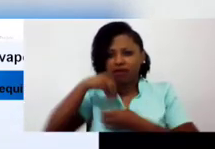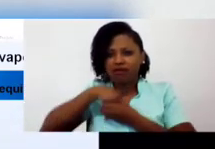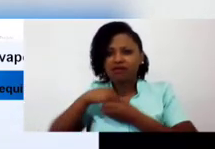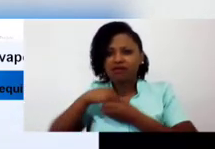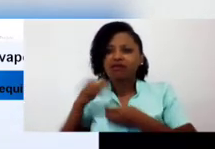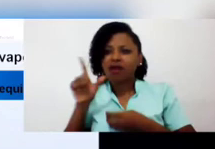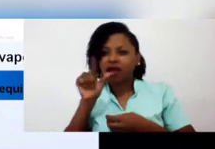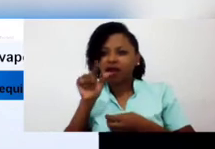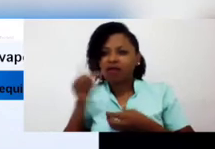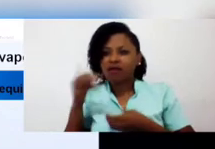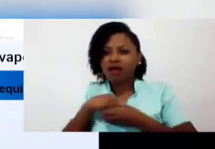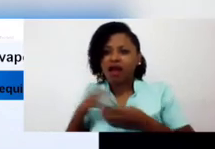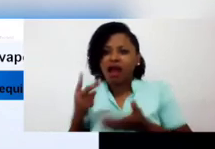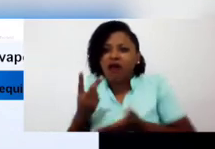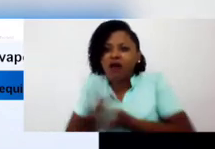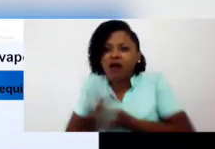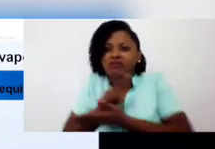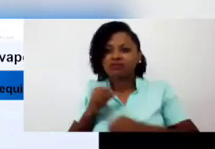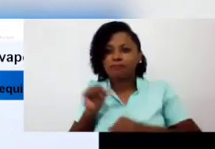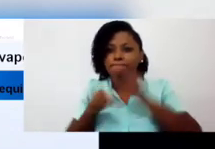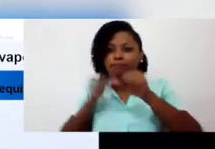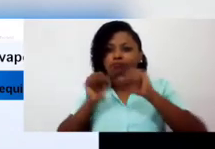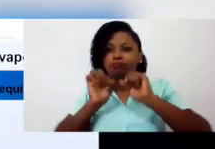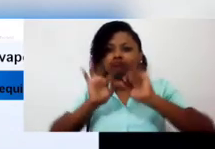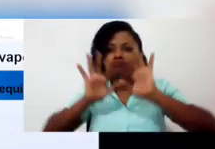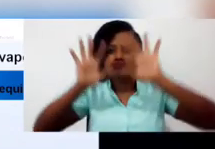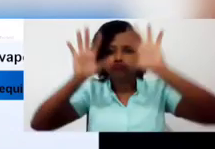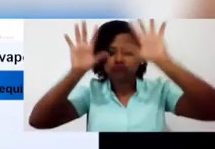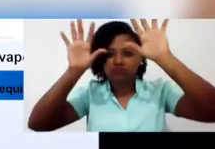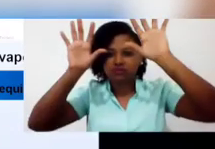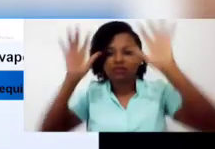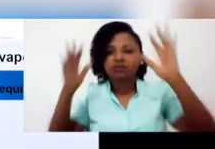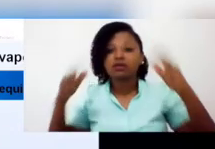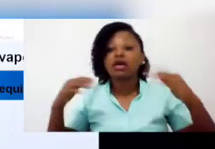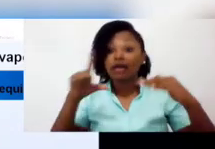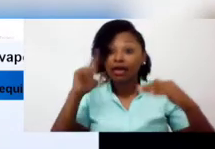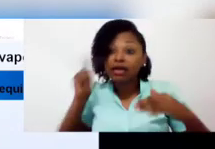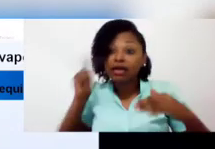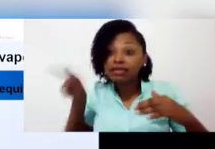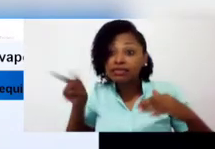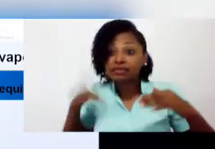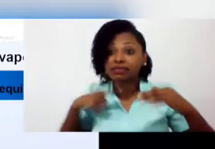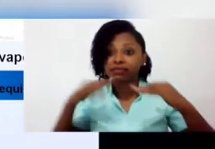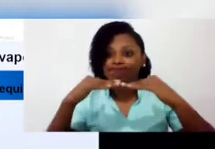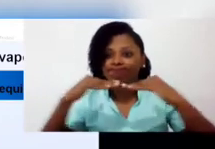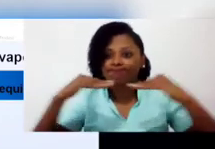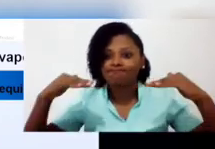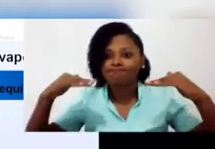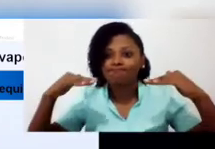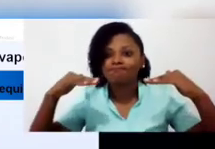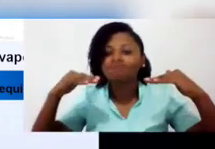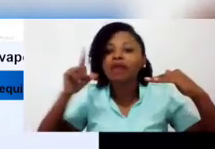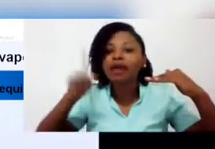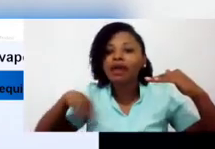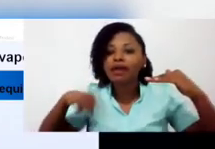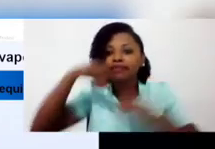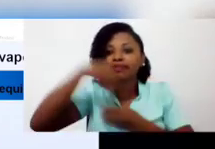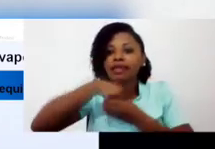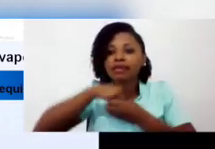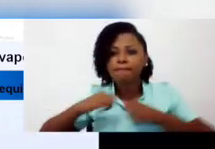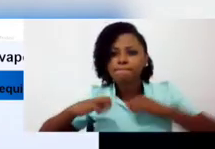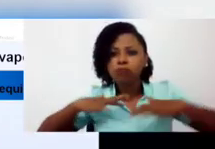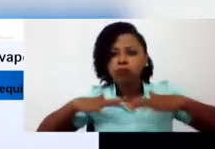as moléculas dentro do líquido fazem, né, para se tornarem vapor. Então, aqui vai haver um equilíbrio e esse